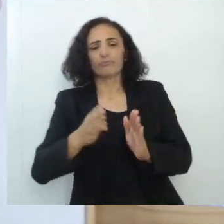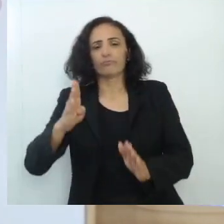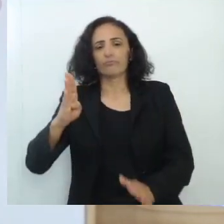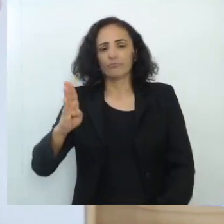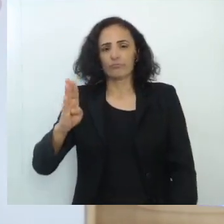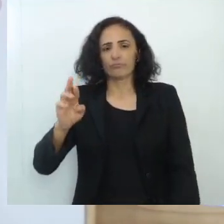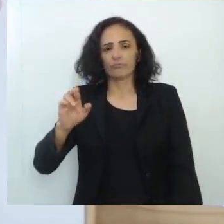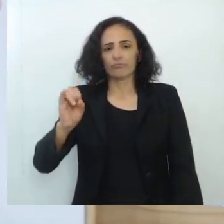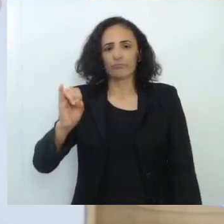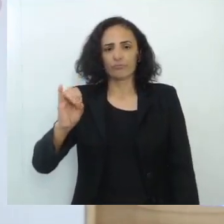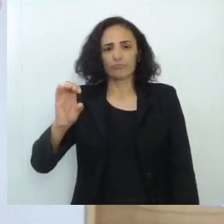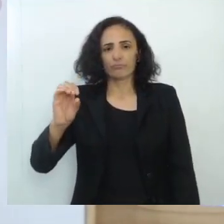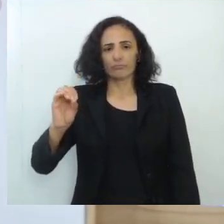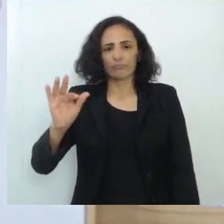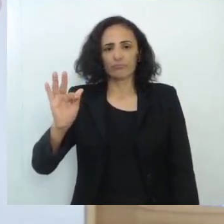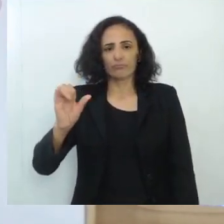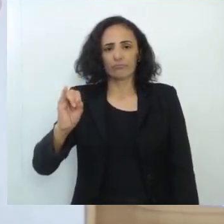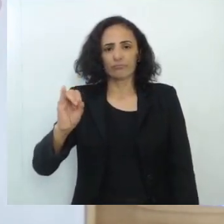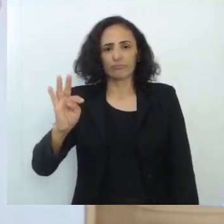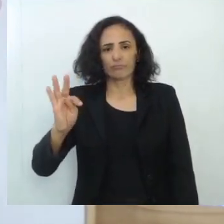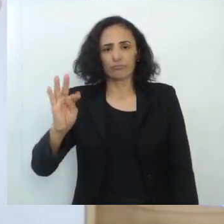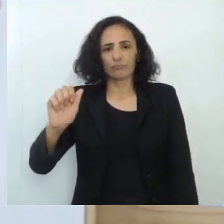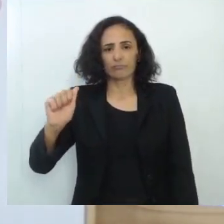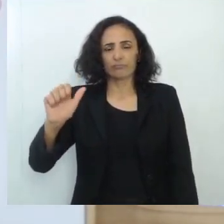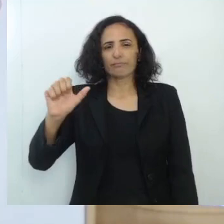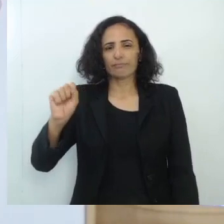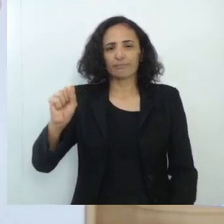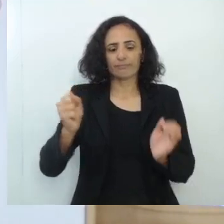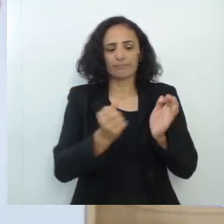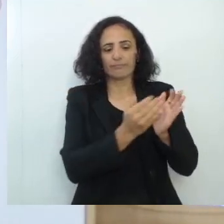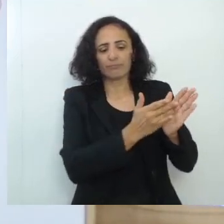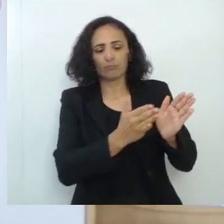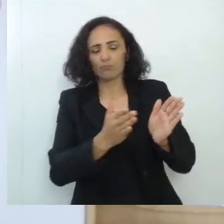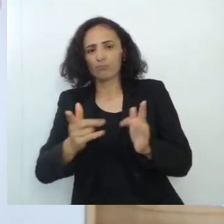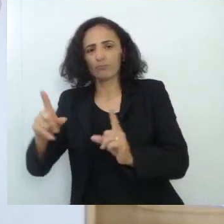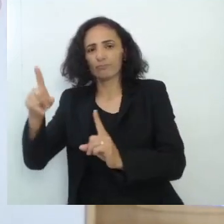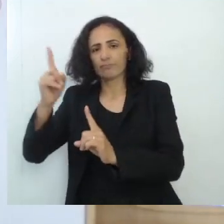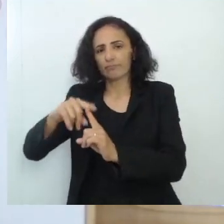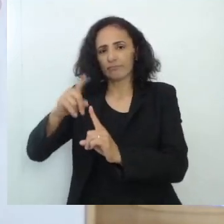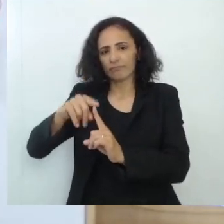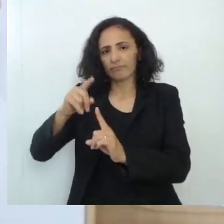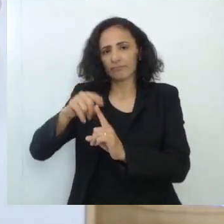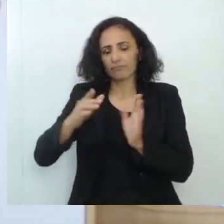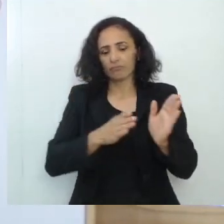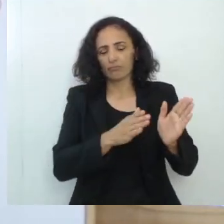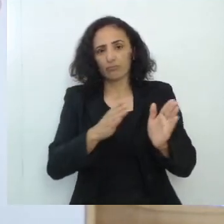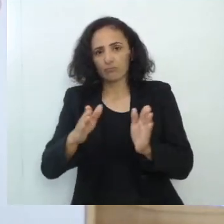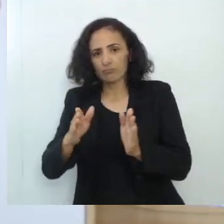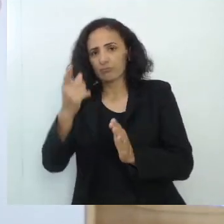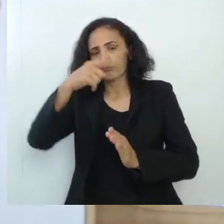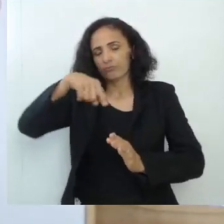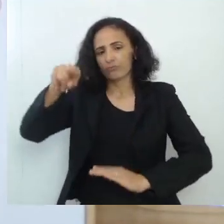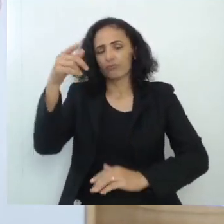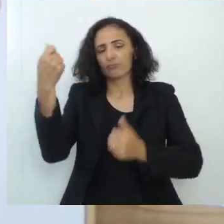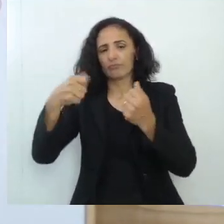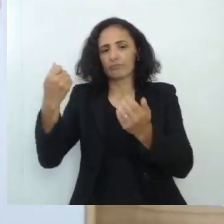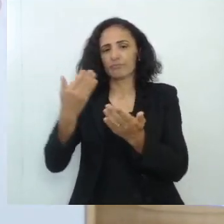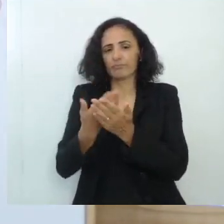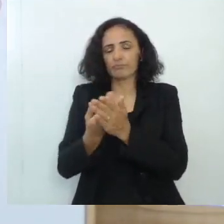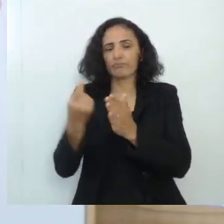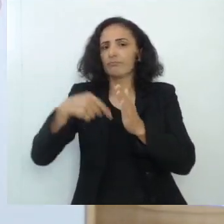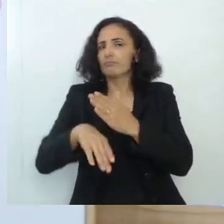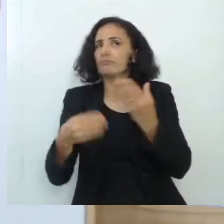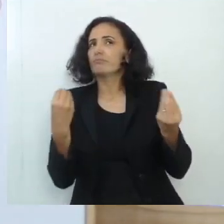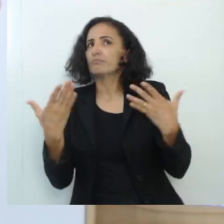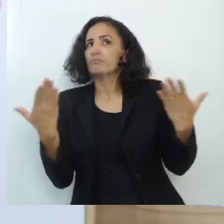as outras, pteridófita, gimnosperma e angiosperma, é a fase esporofítica, tá? É a fase diploide. Aí você pode dizer